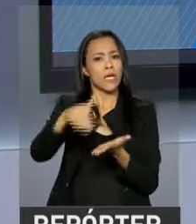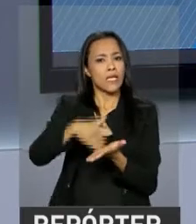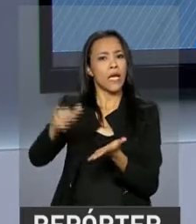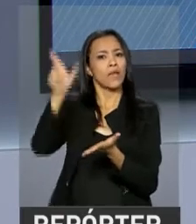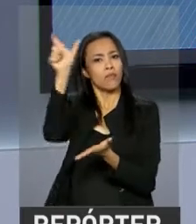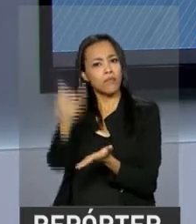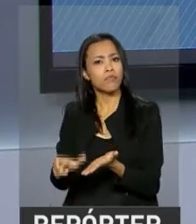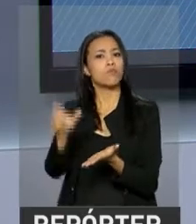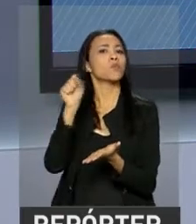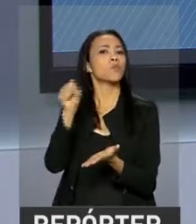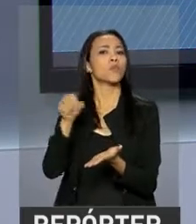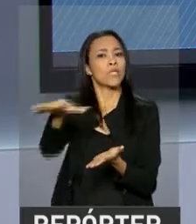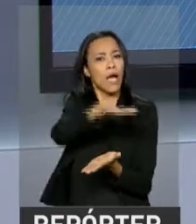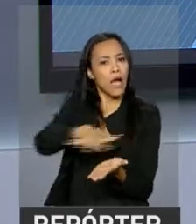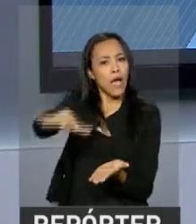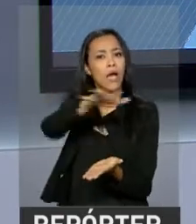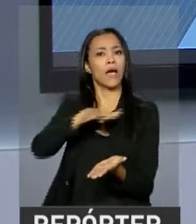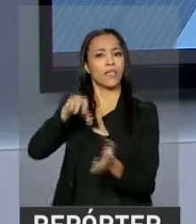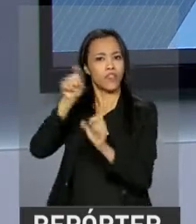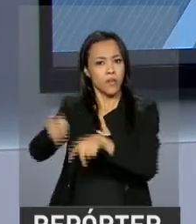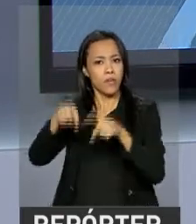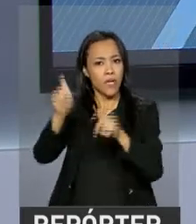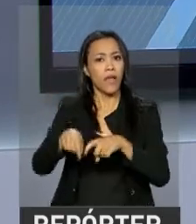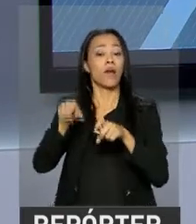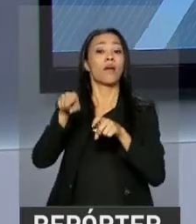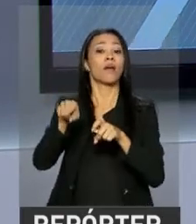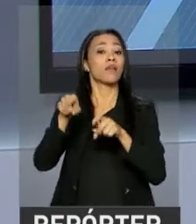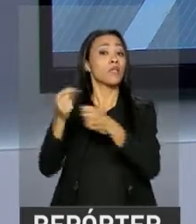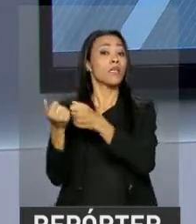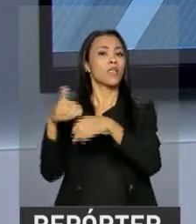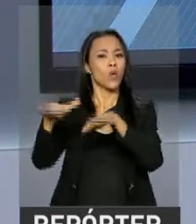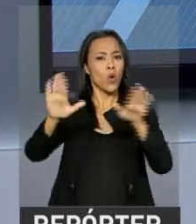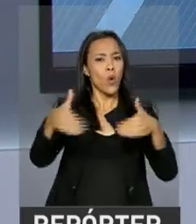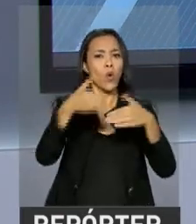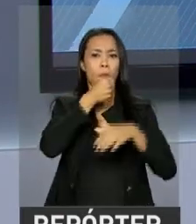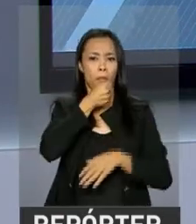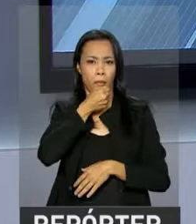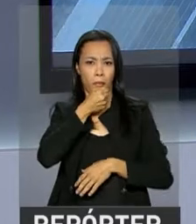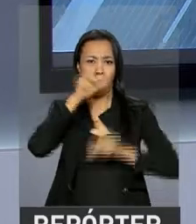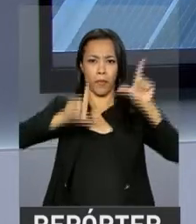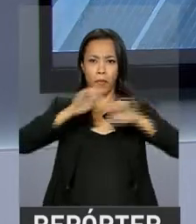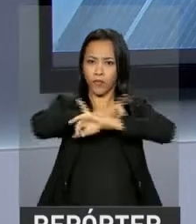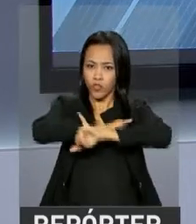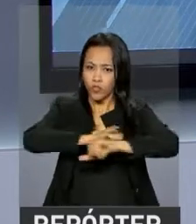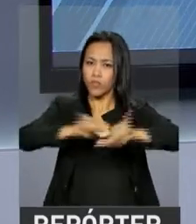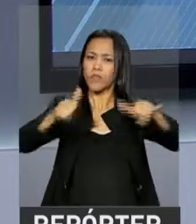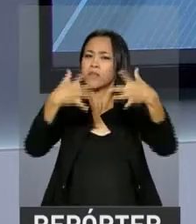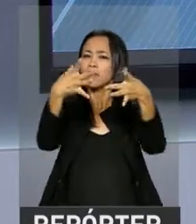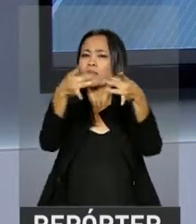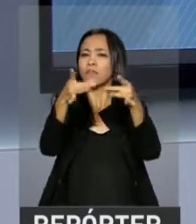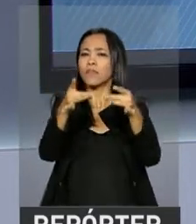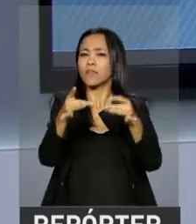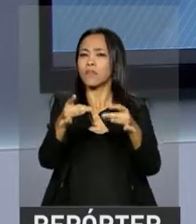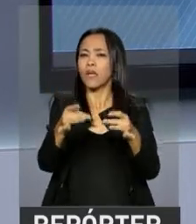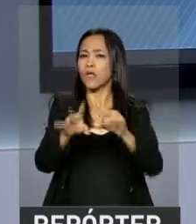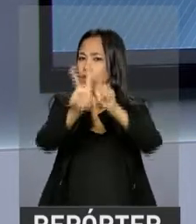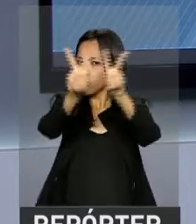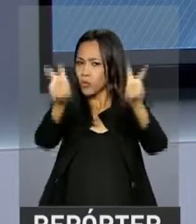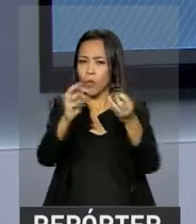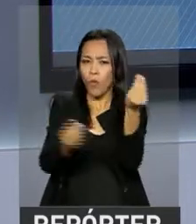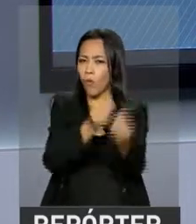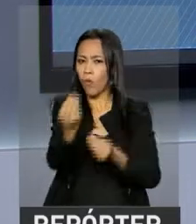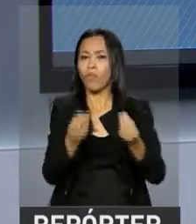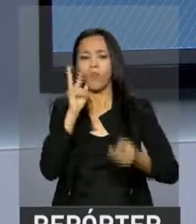de Agricultura Familiar e Desenvolvimento Agrário conversou com os jornalistas e deu mais detalhes sobre o